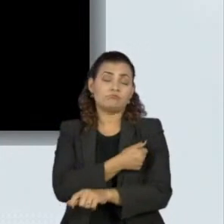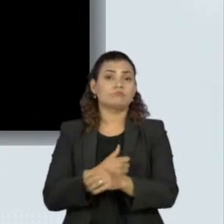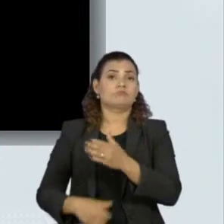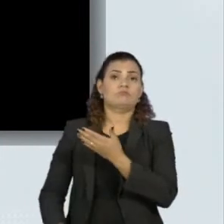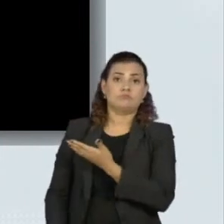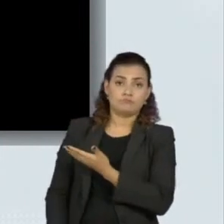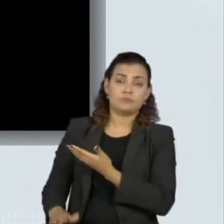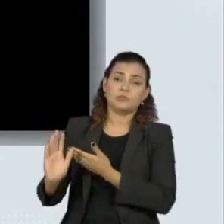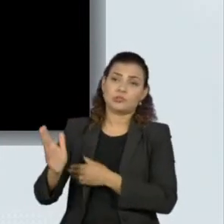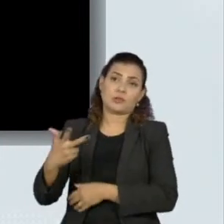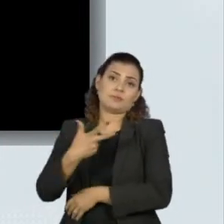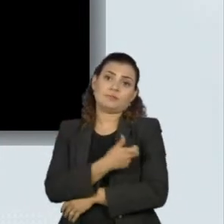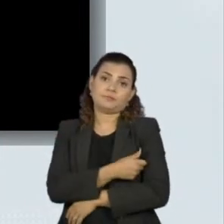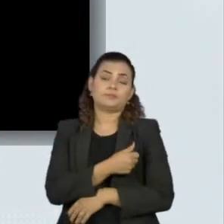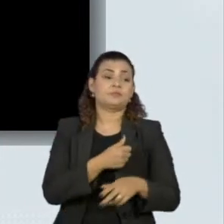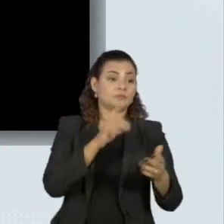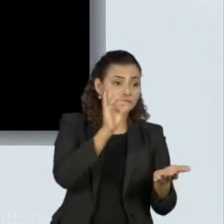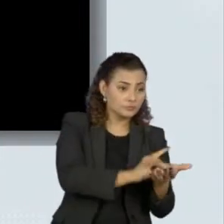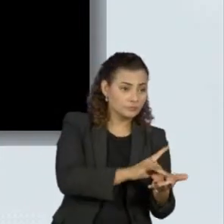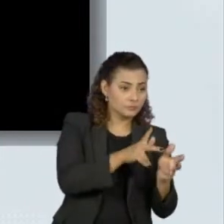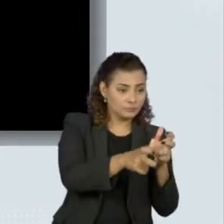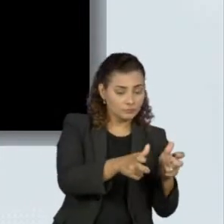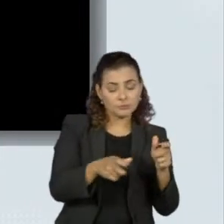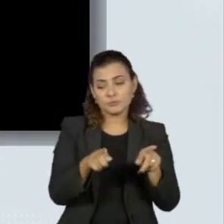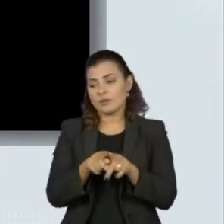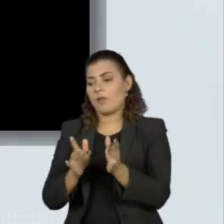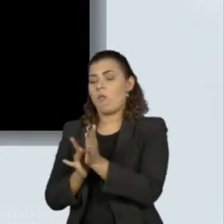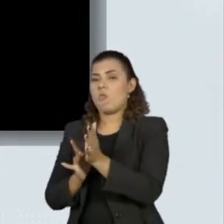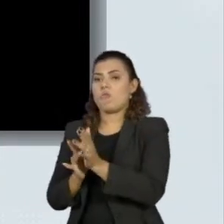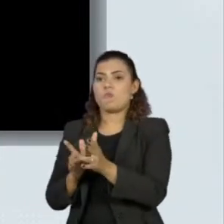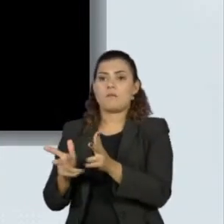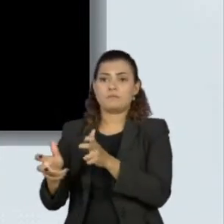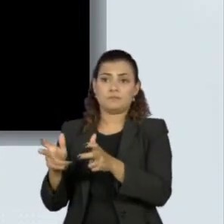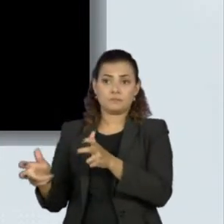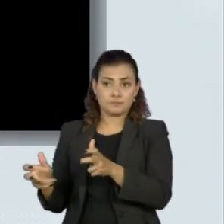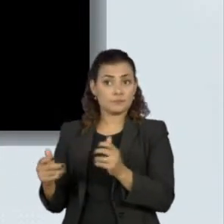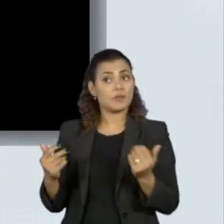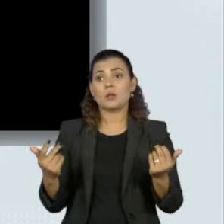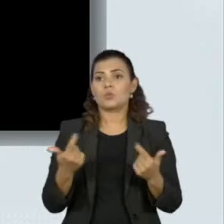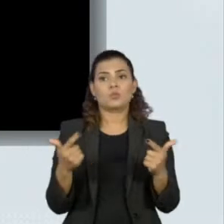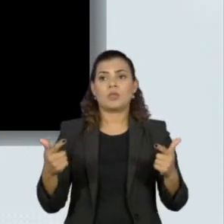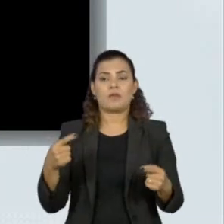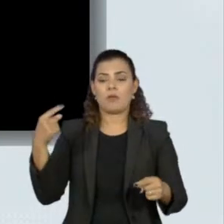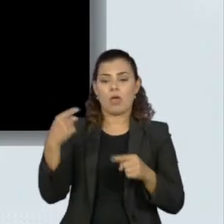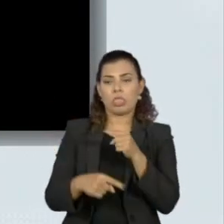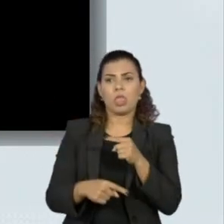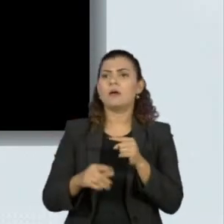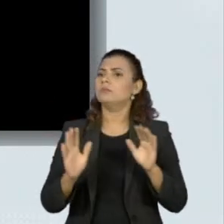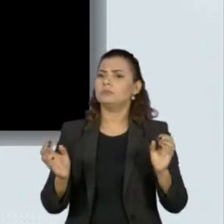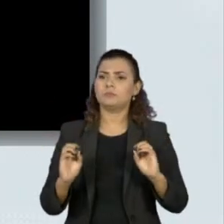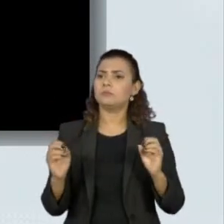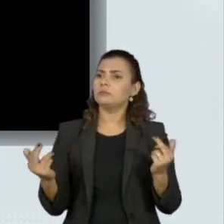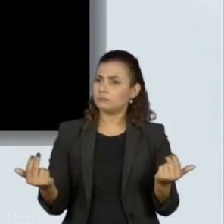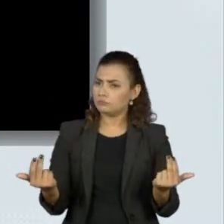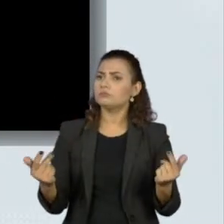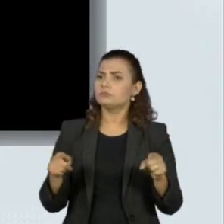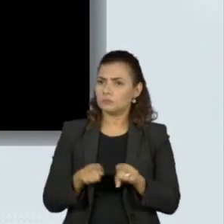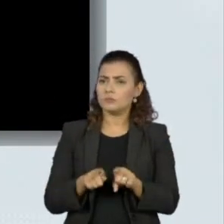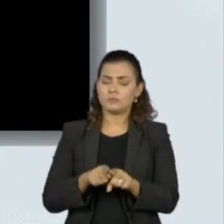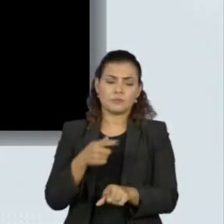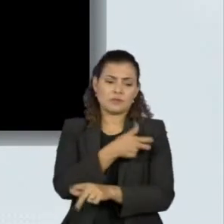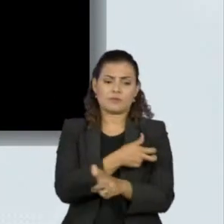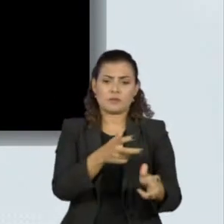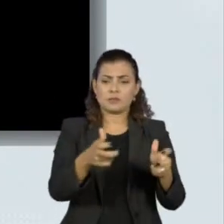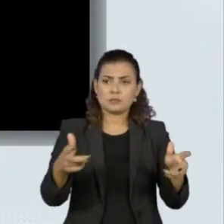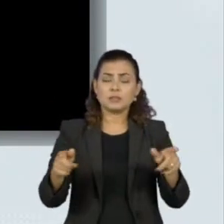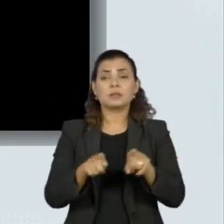receberam placebo. Portanto, não houve diferença na ocorrência de reações alérgicas entre aqueles que receberam a vacina